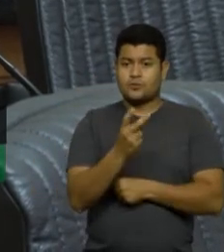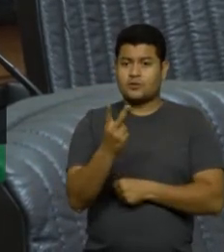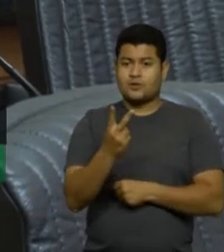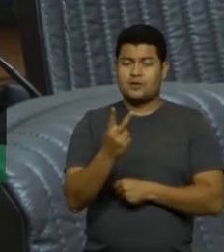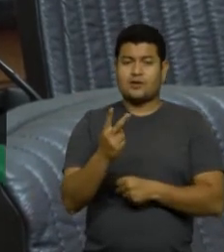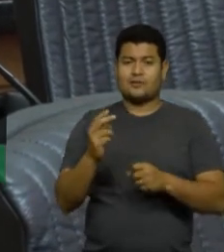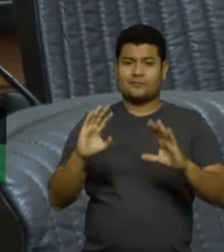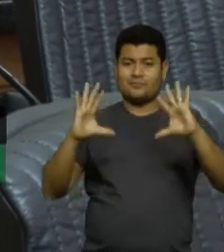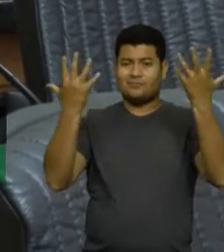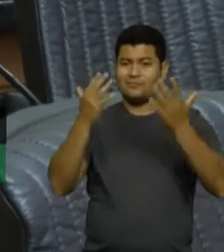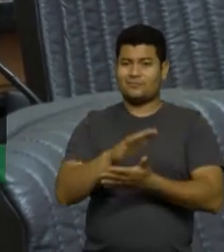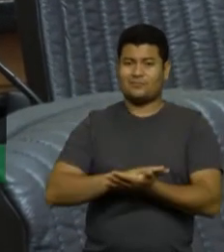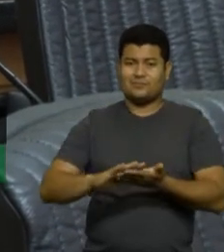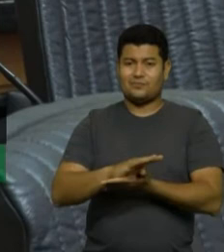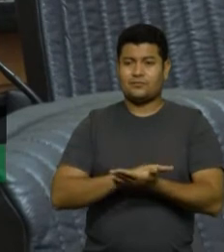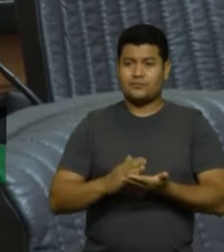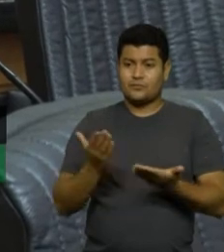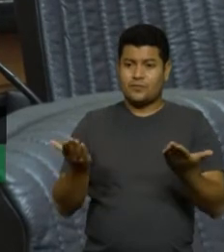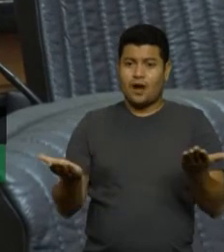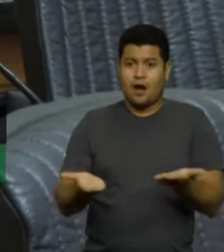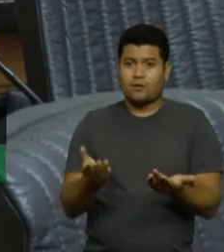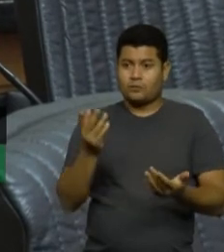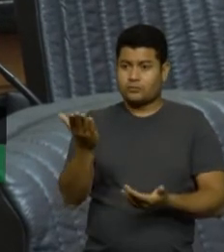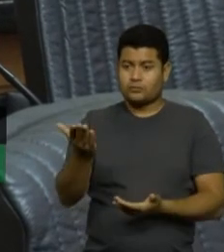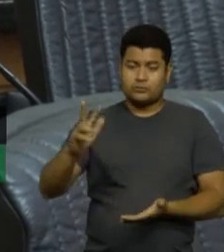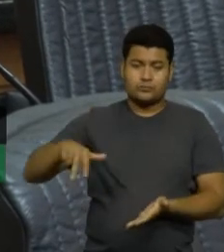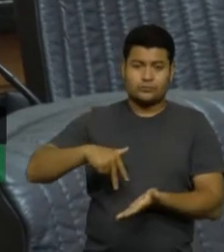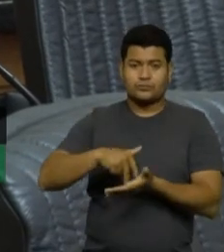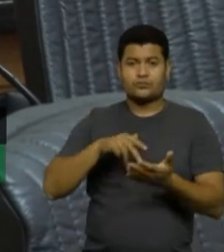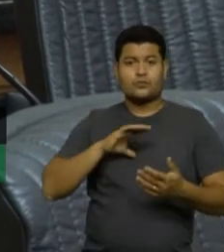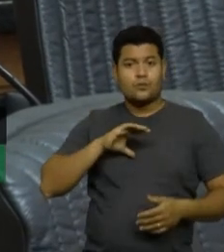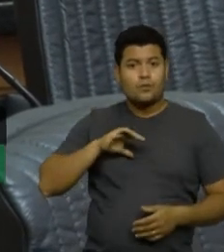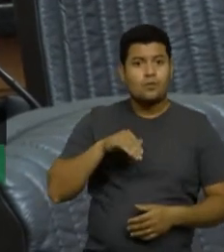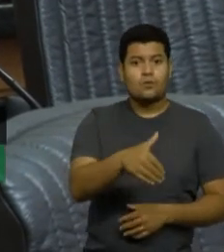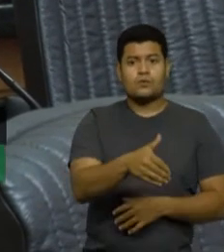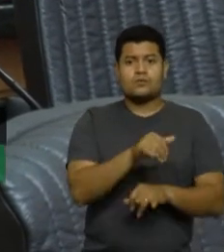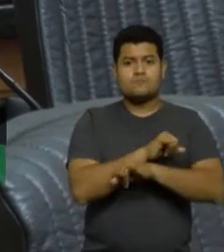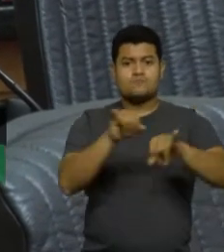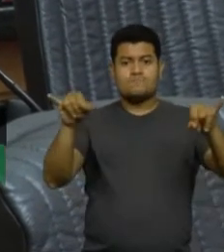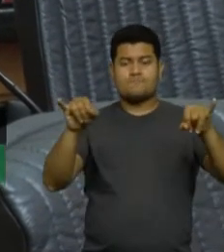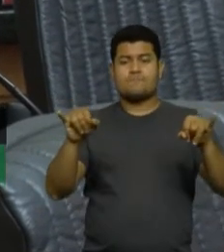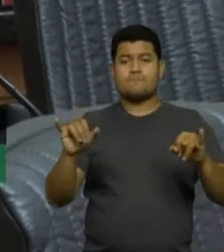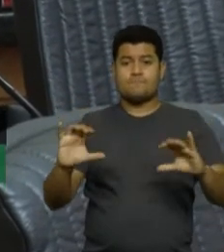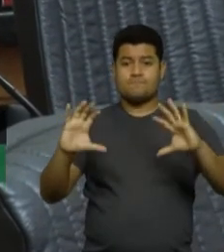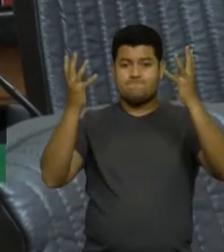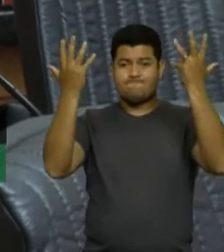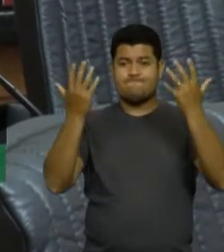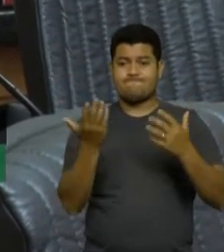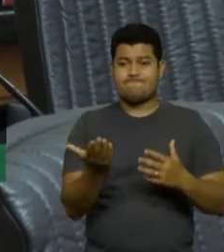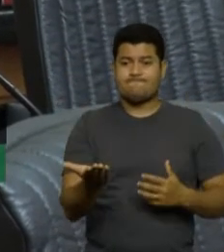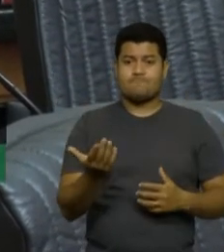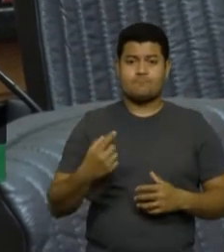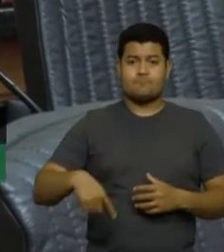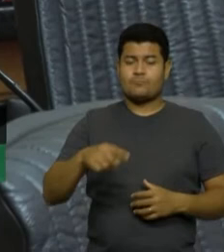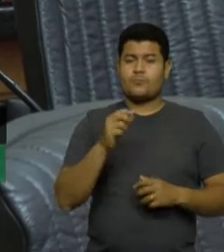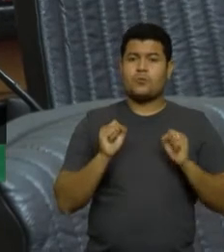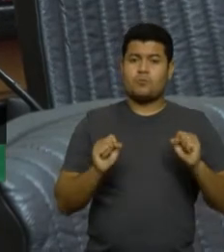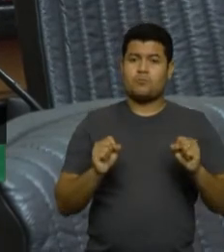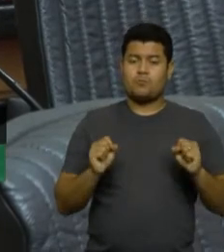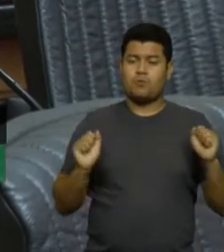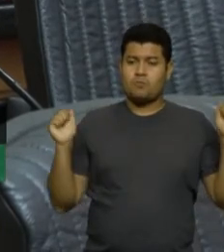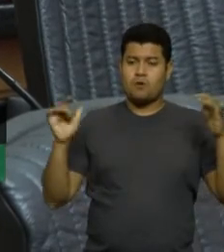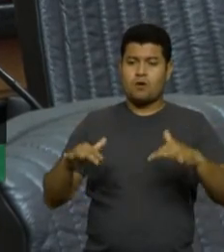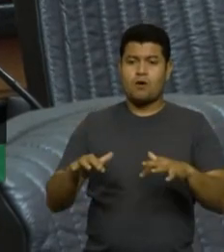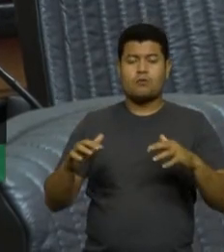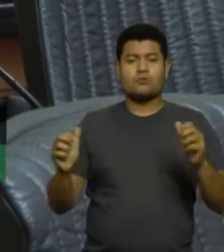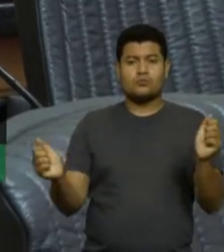E você está tendo a coragem de levar ao seu povo, à sua gente, a festa, que é onde a gente pode nos reunirmos, né?